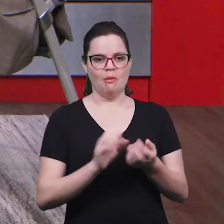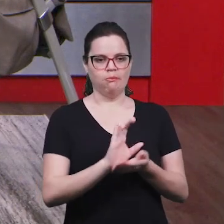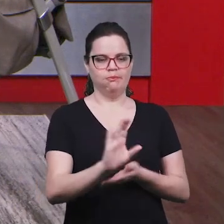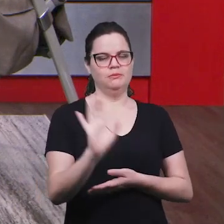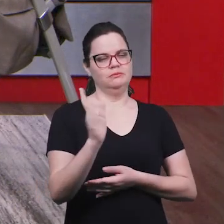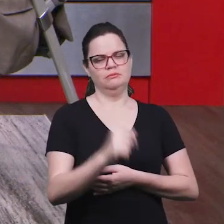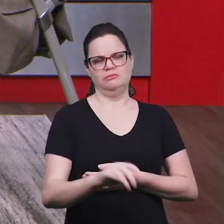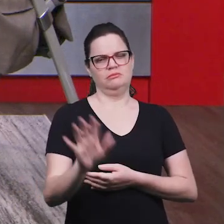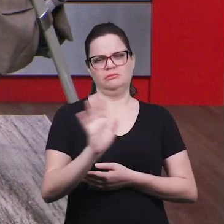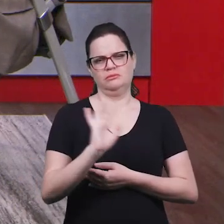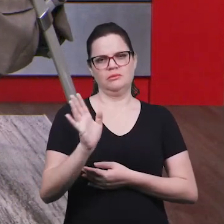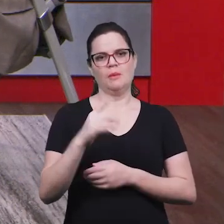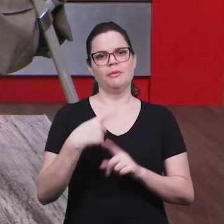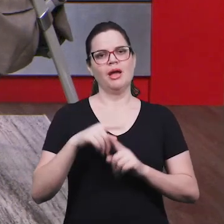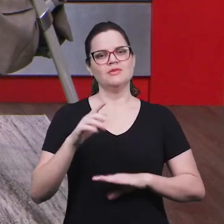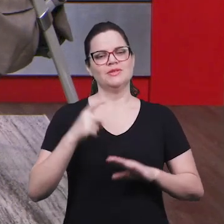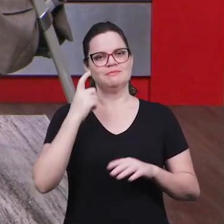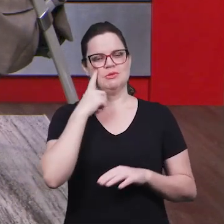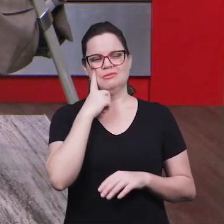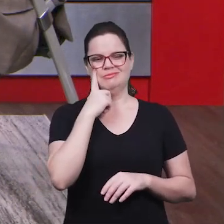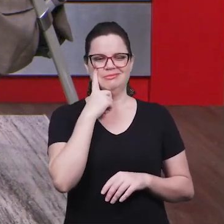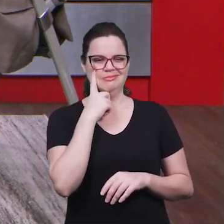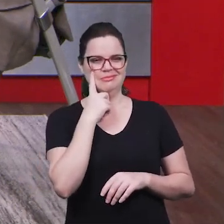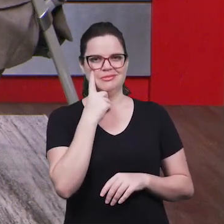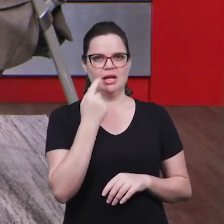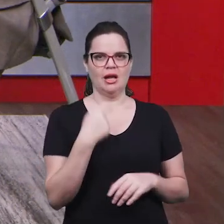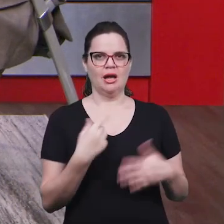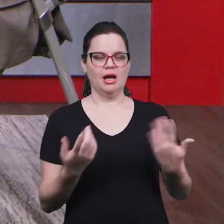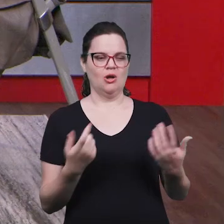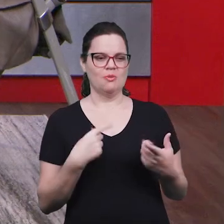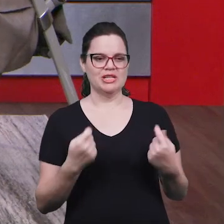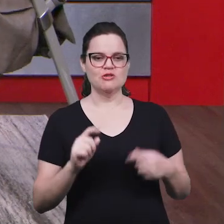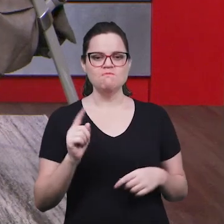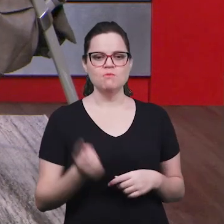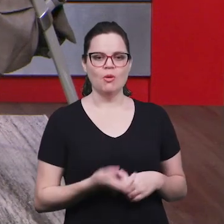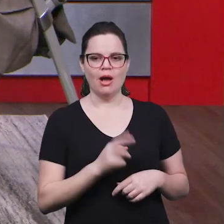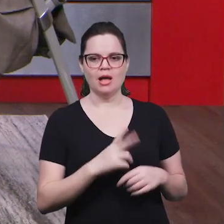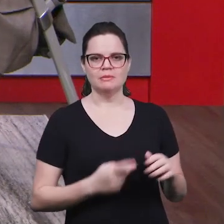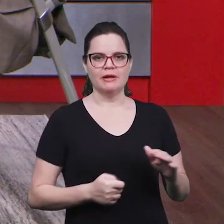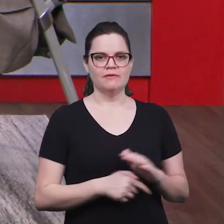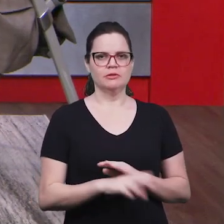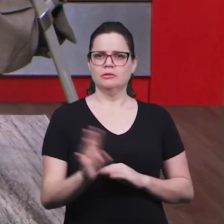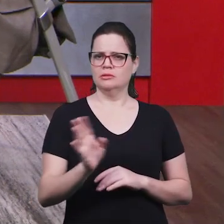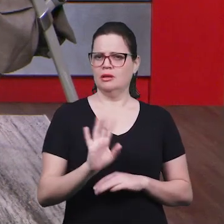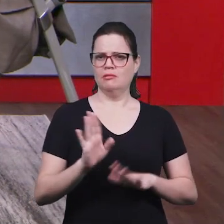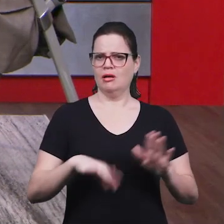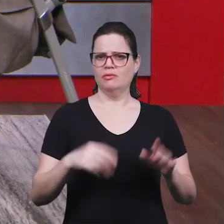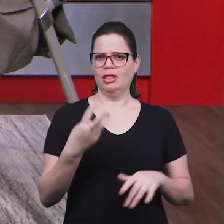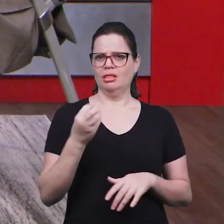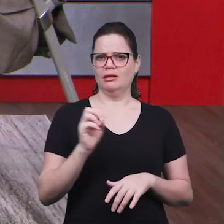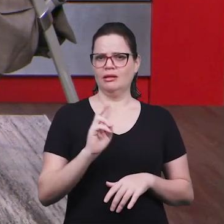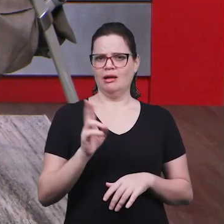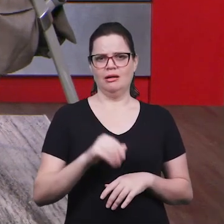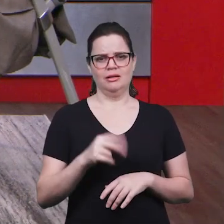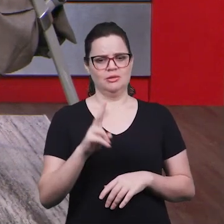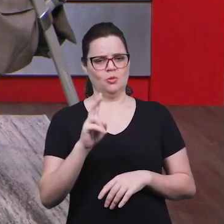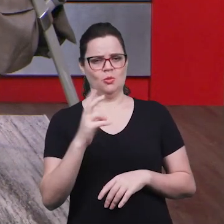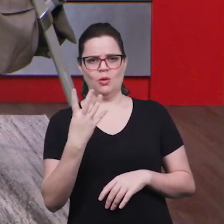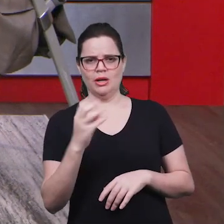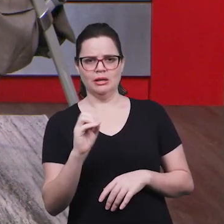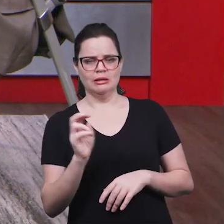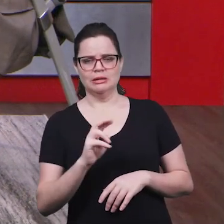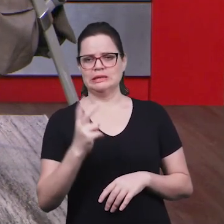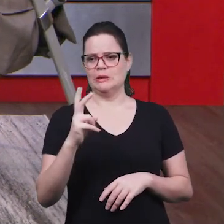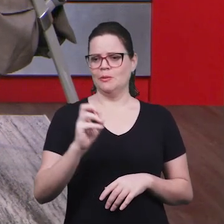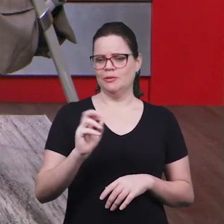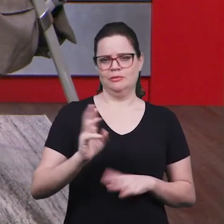Isso aí às vezes bloqueia, as pessoas acham que só pode investir quem tem muito dinheiro para investir, às vezes não, um valor pequeno ele pode começar, né? Exato,